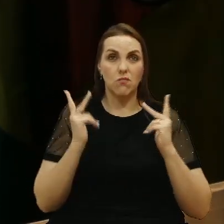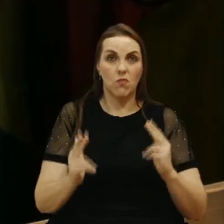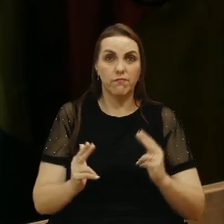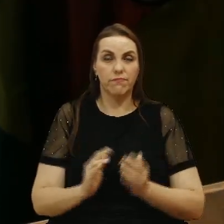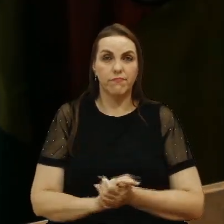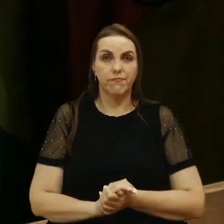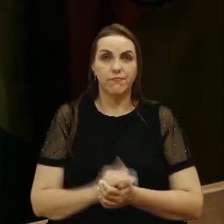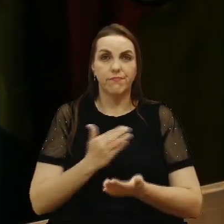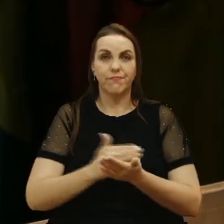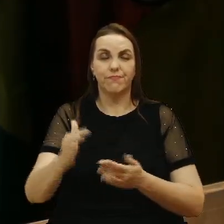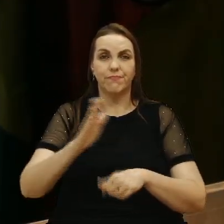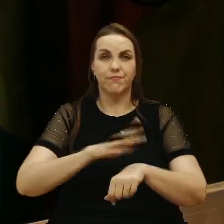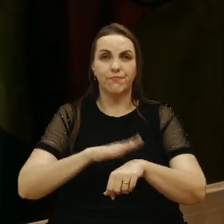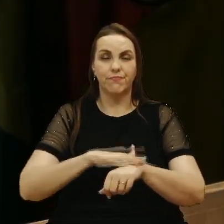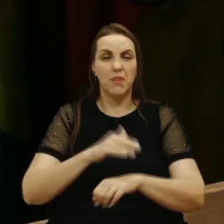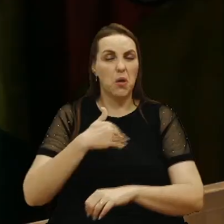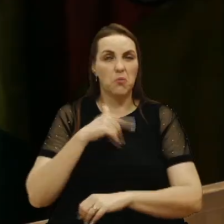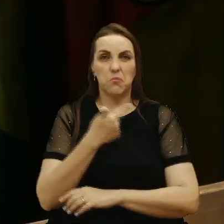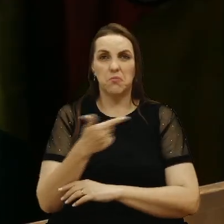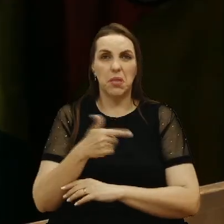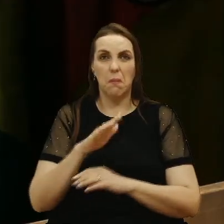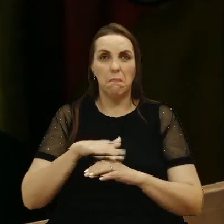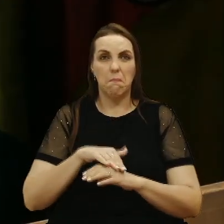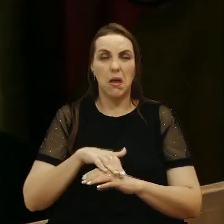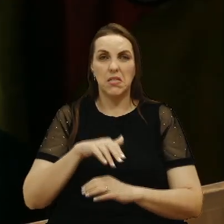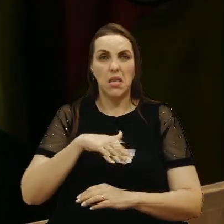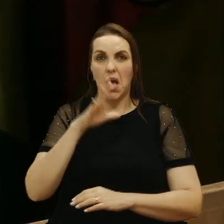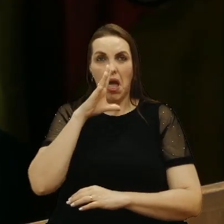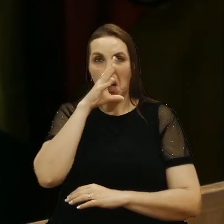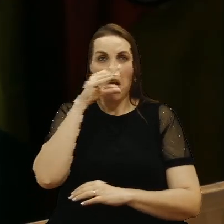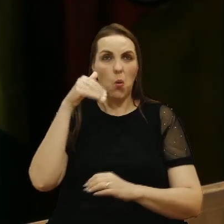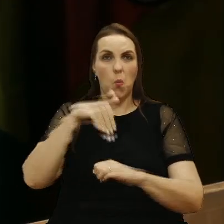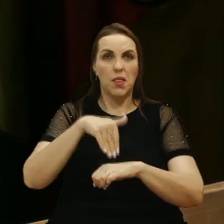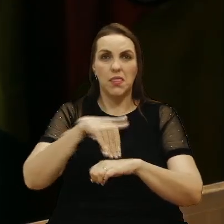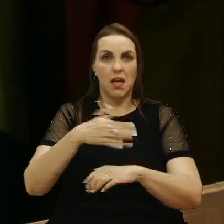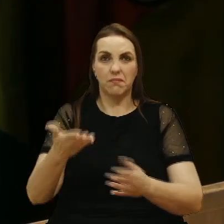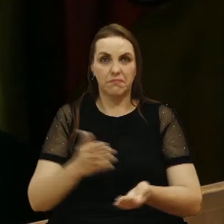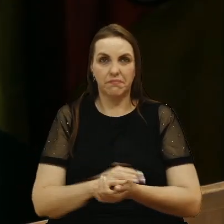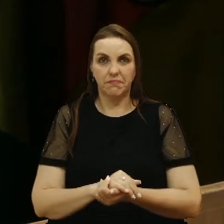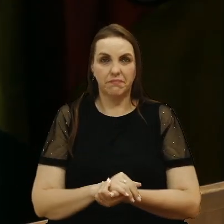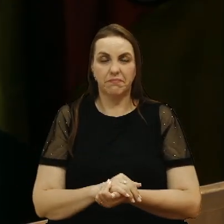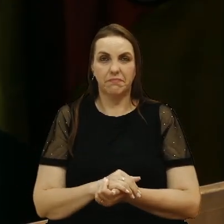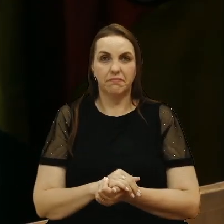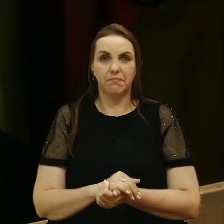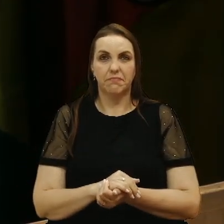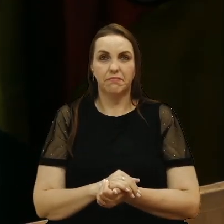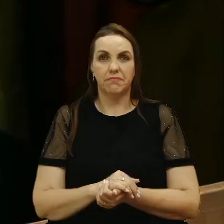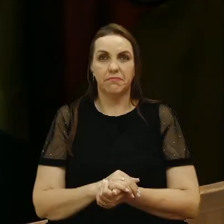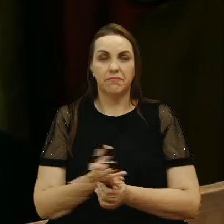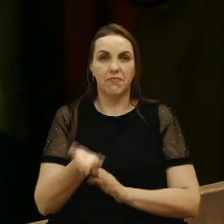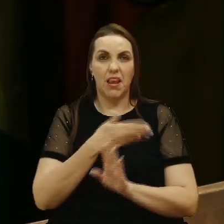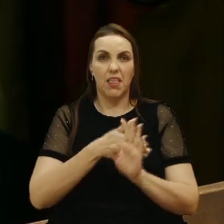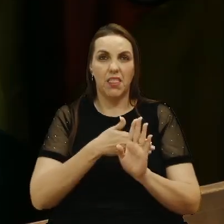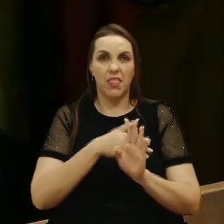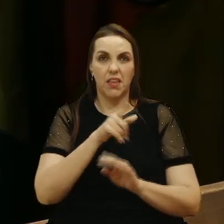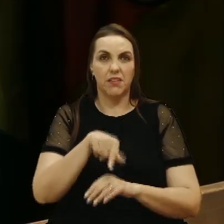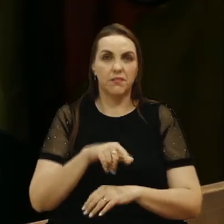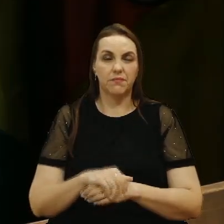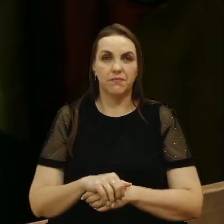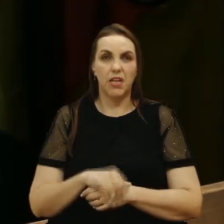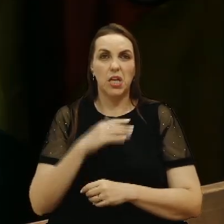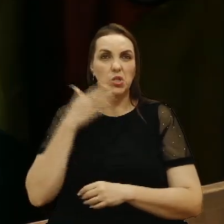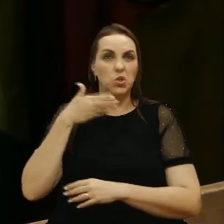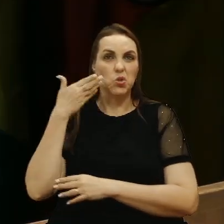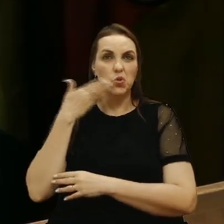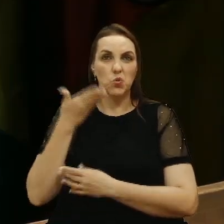momento, eu não tenho mais nenhuma tolerância com a hipocrisia. É muito fácil fazer discurso e